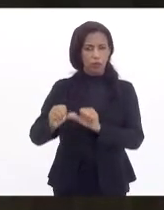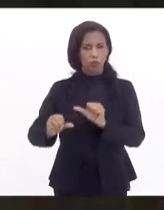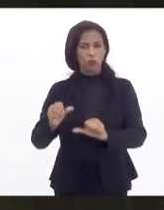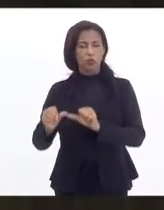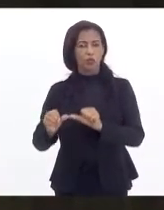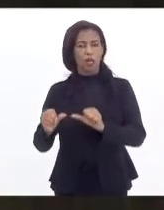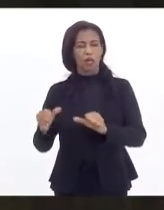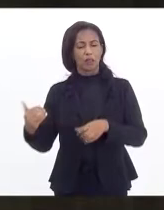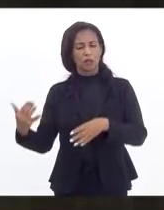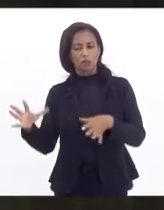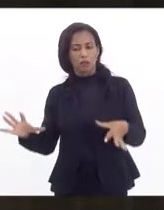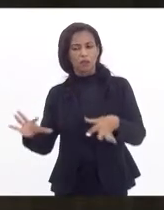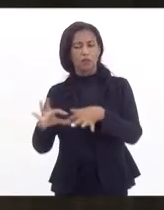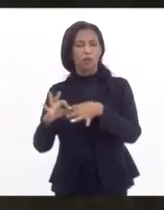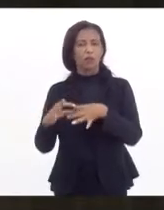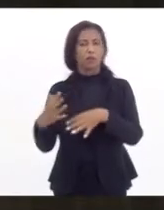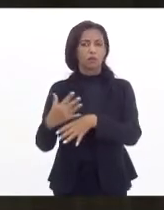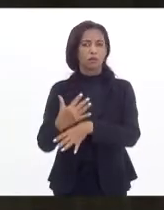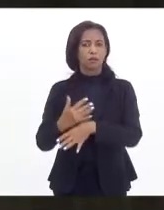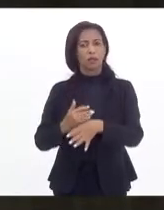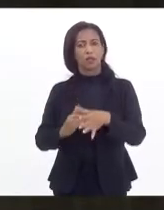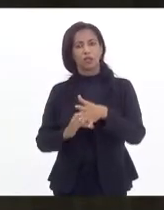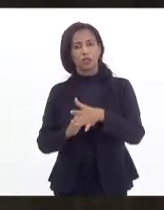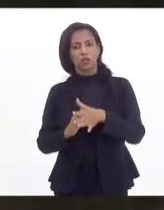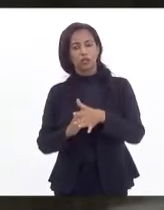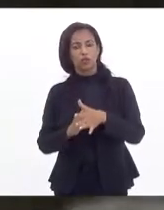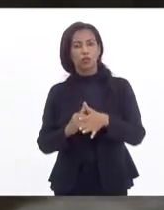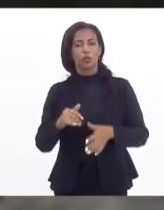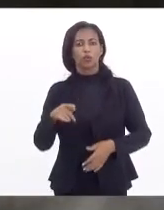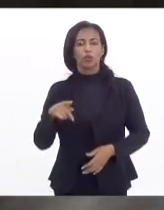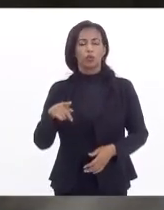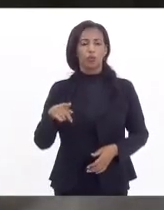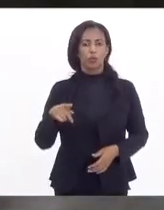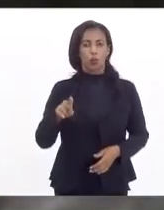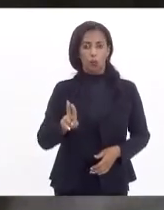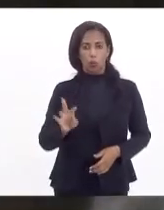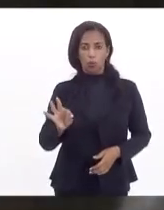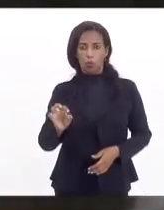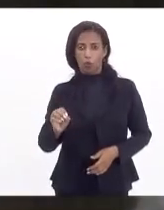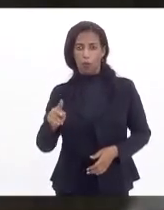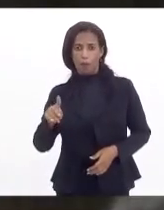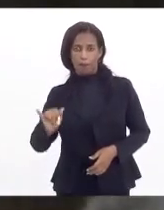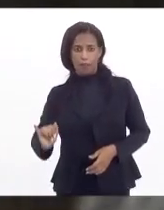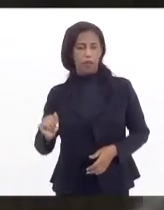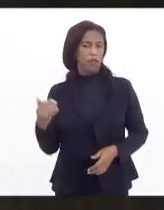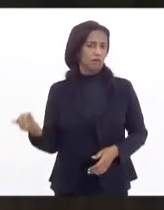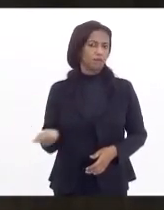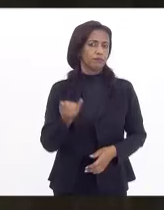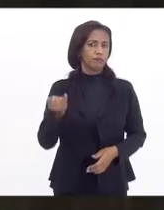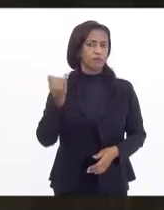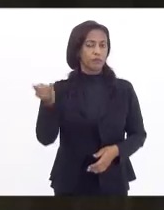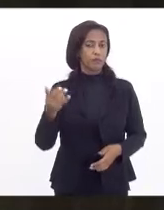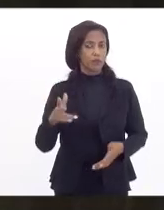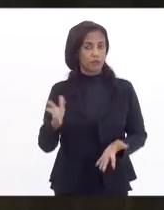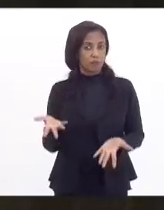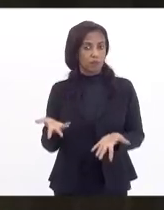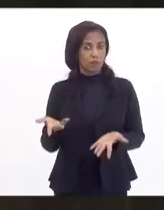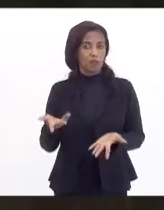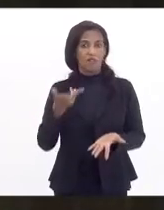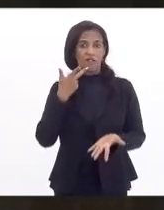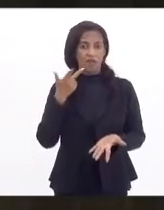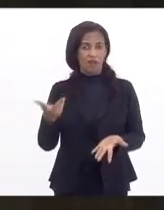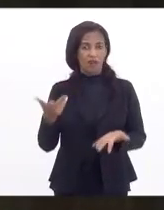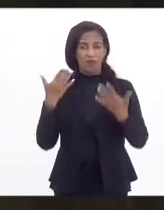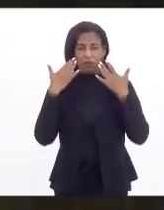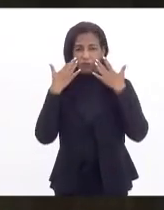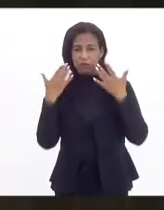tecido da cidade, e o Instituto, o Armazém da Utopia, o Instituto Espaço Aberto, cumprem um papel decisivo, sem falar de épicas